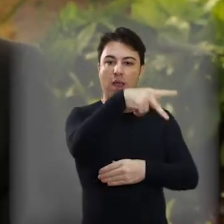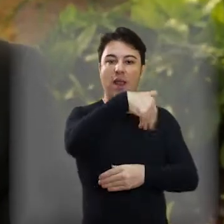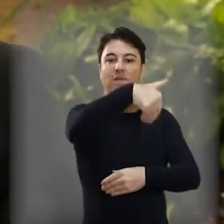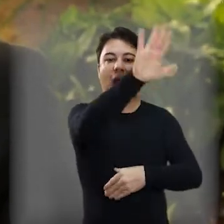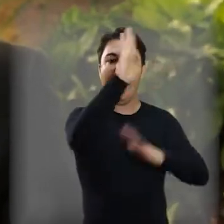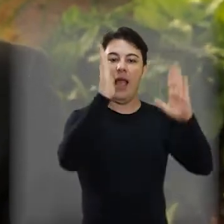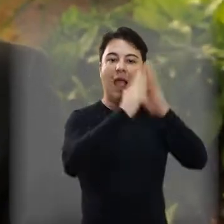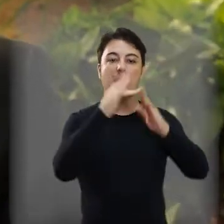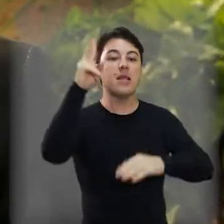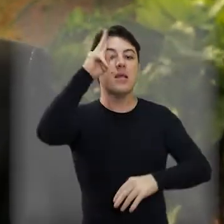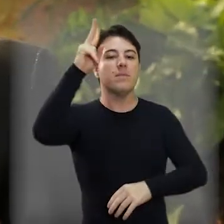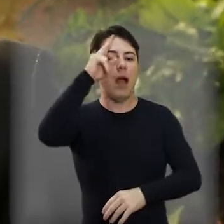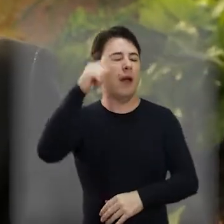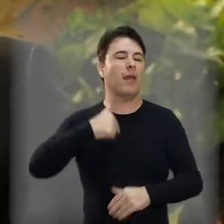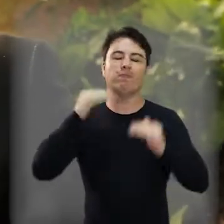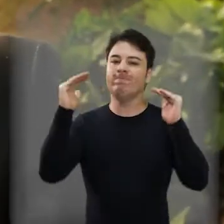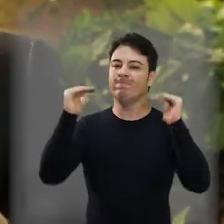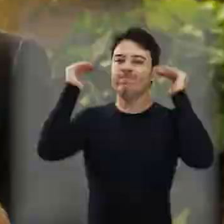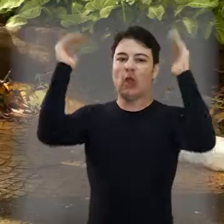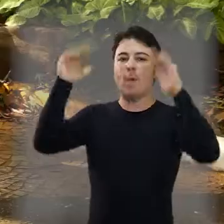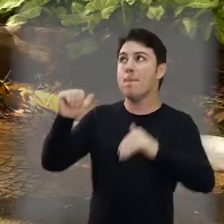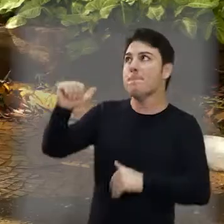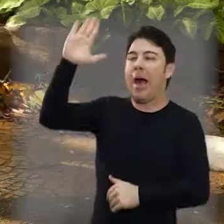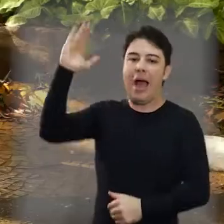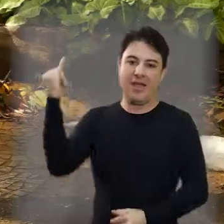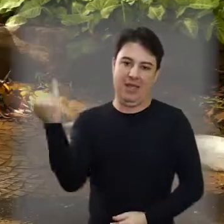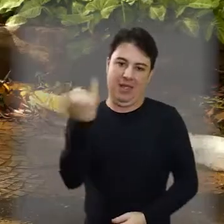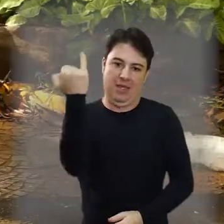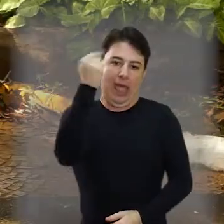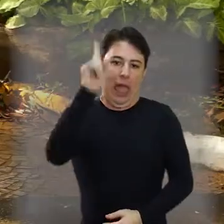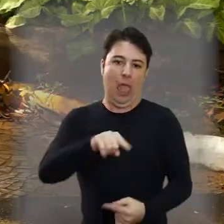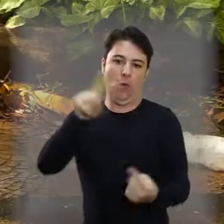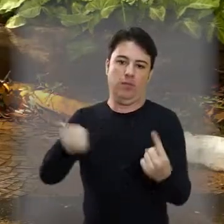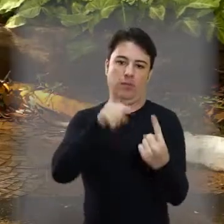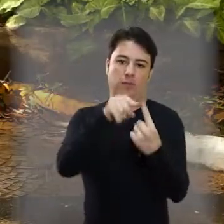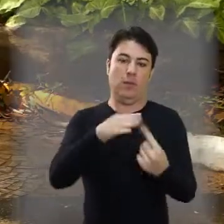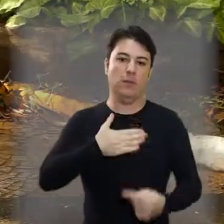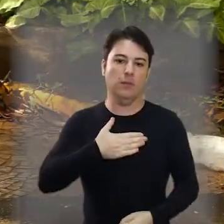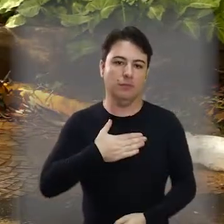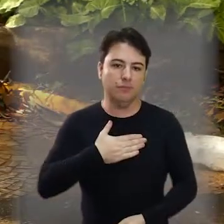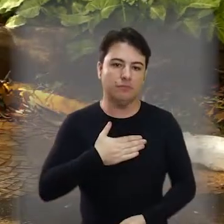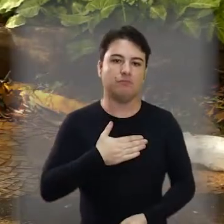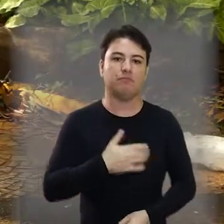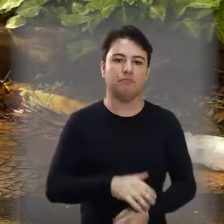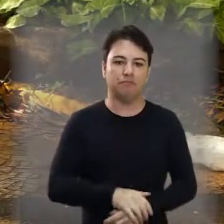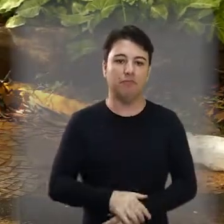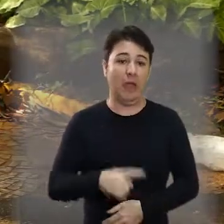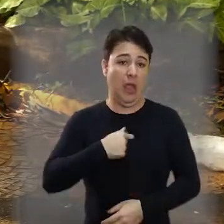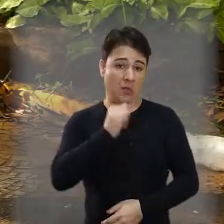isso. Eu acho que eu sempre tive uma preocupação. Não, eu não costumo dizer que é uma mensagem, que é uma moral da história, nada disso.